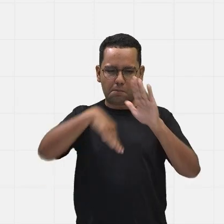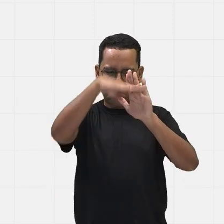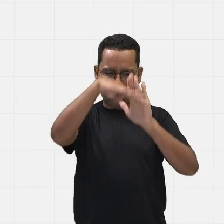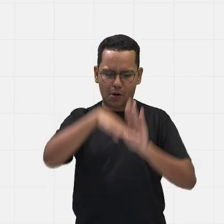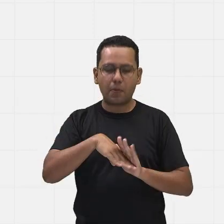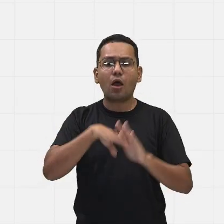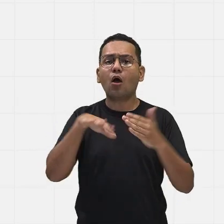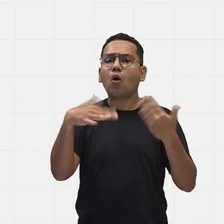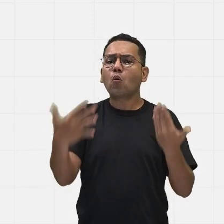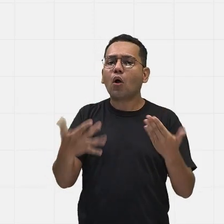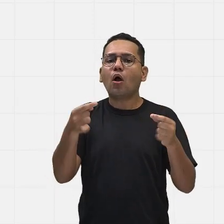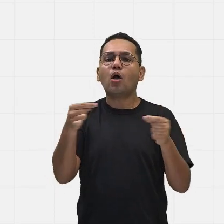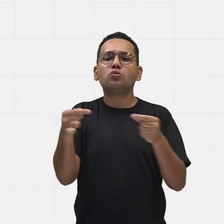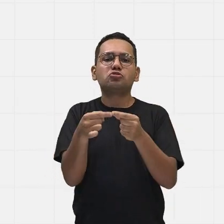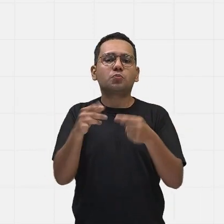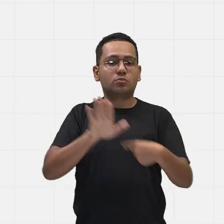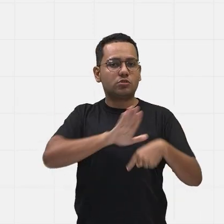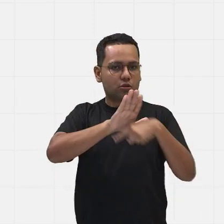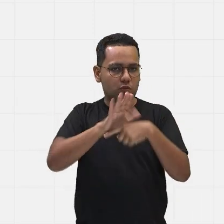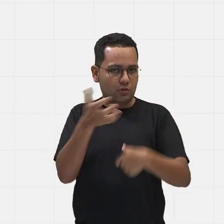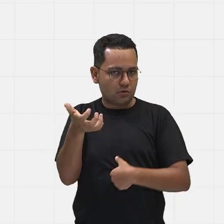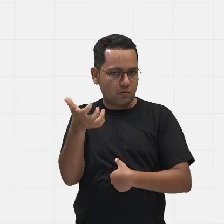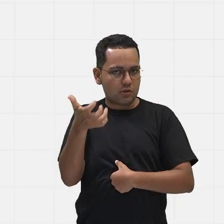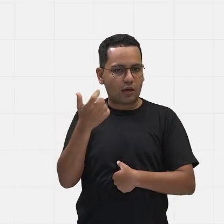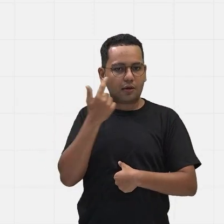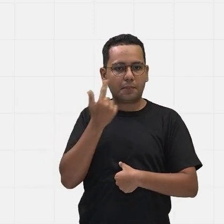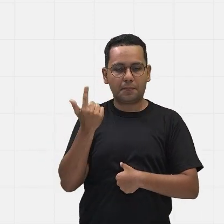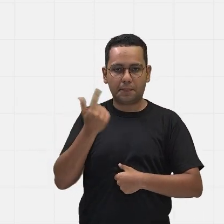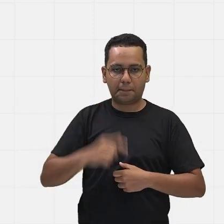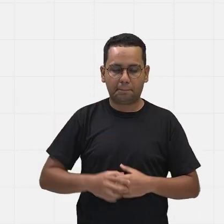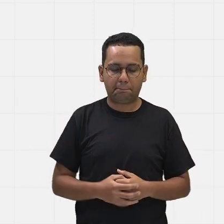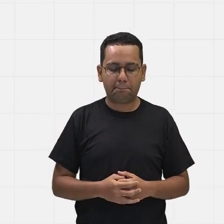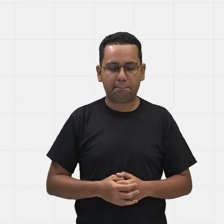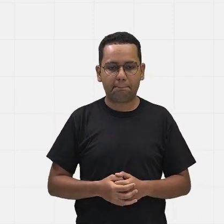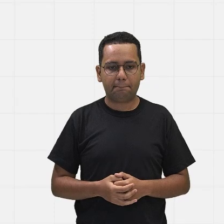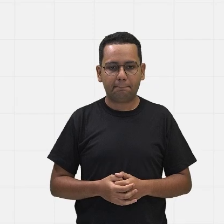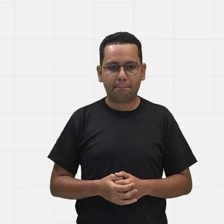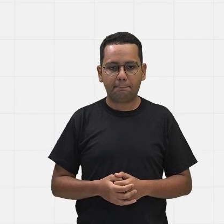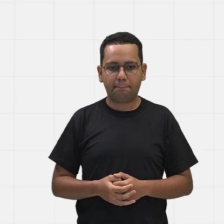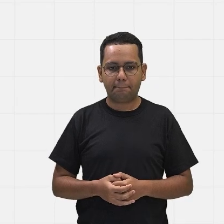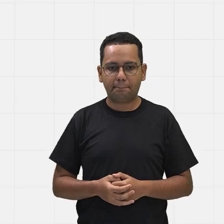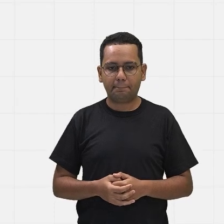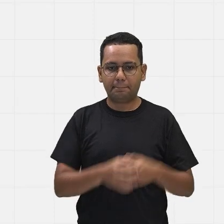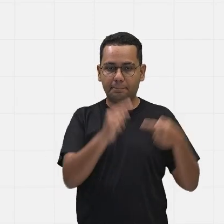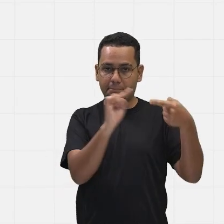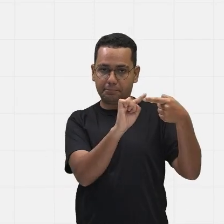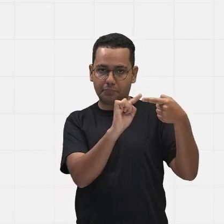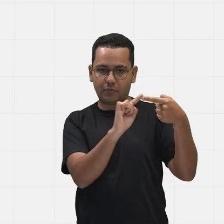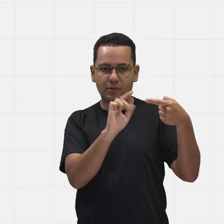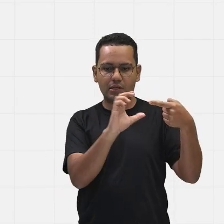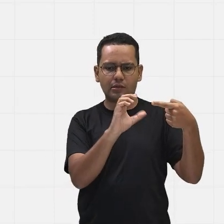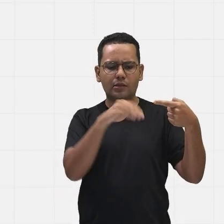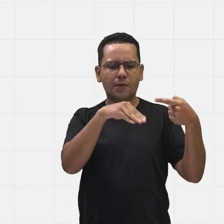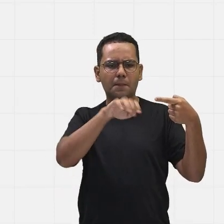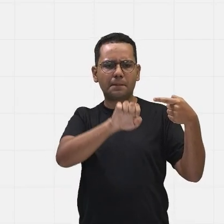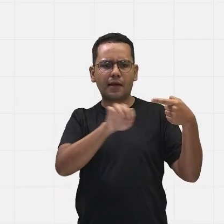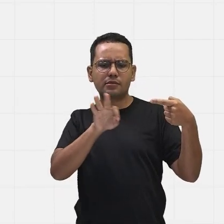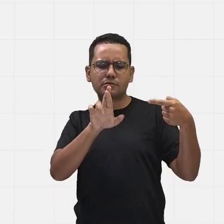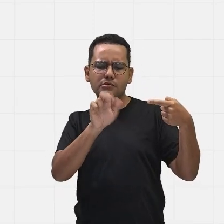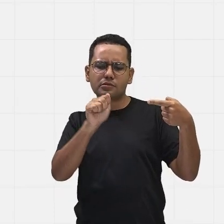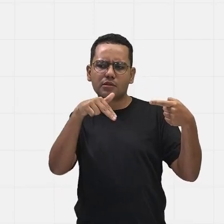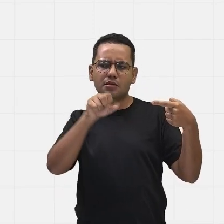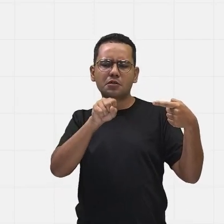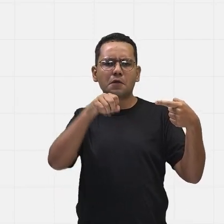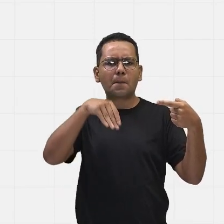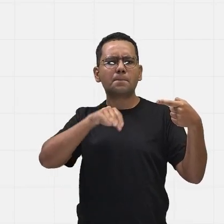a solicitar uma ajuda. E aí eu inicio com o CME Transmite. O CME Transmite, ele é